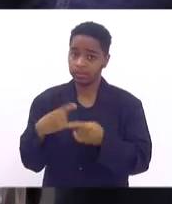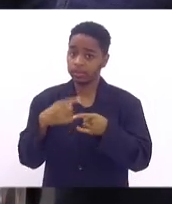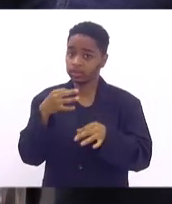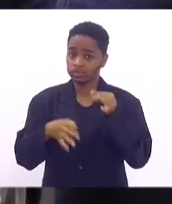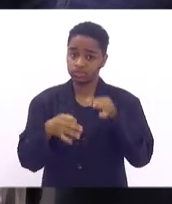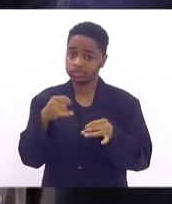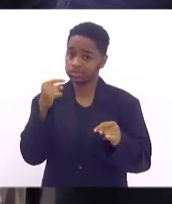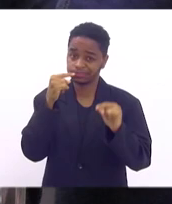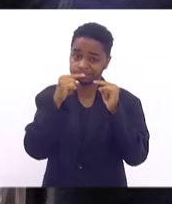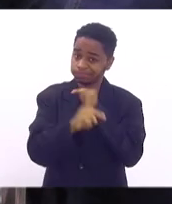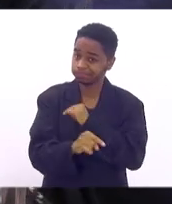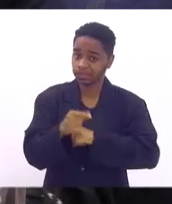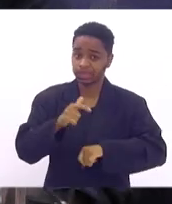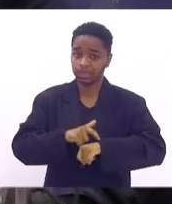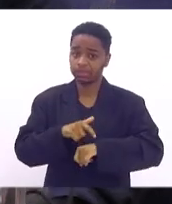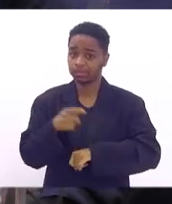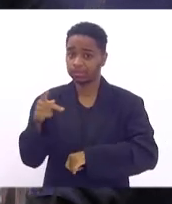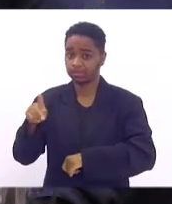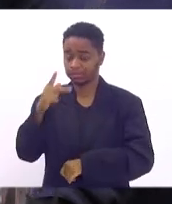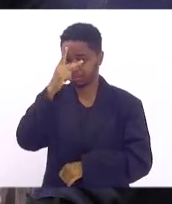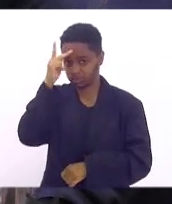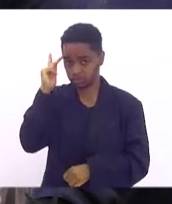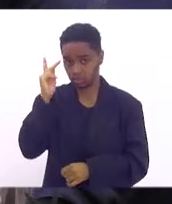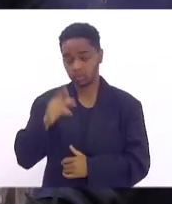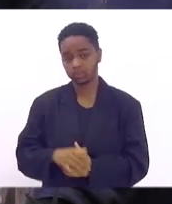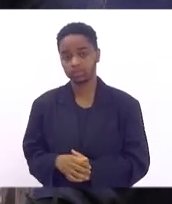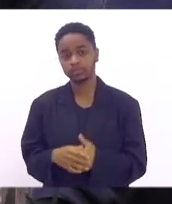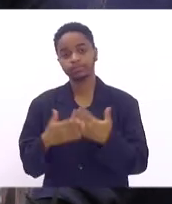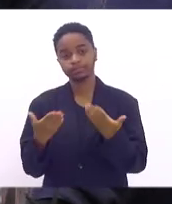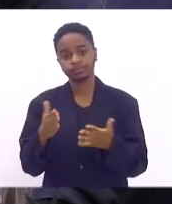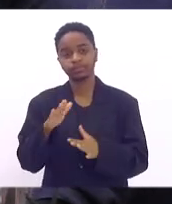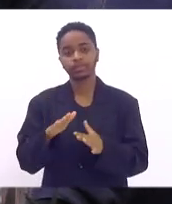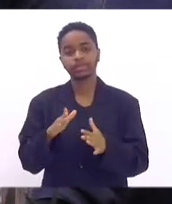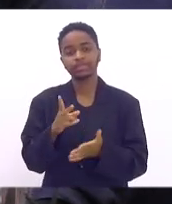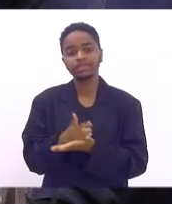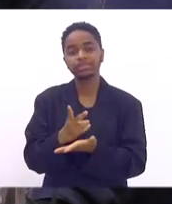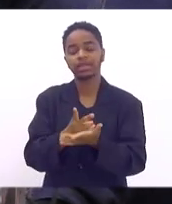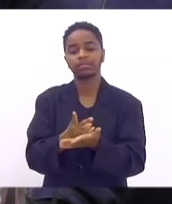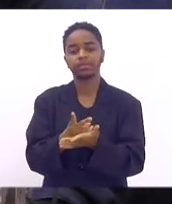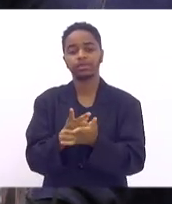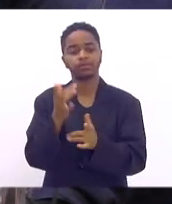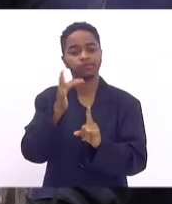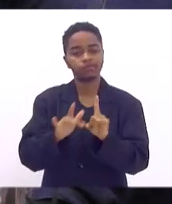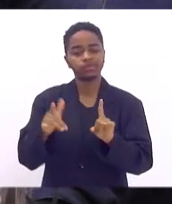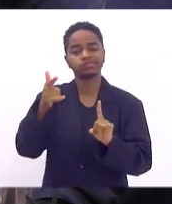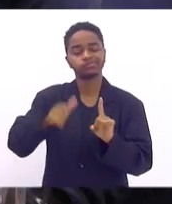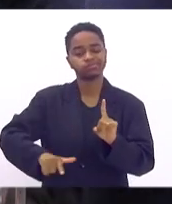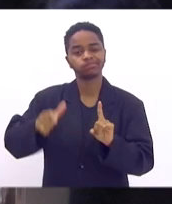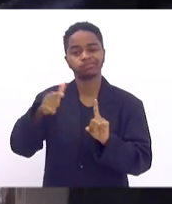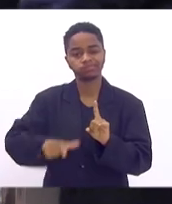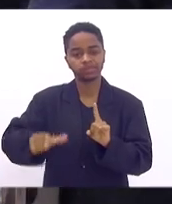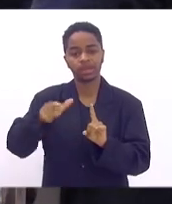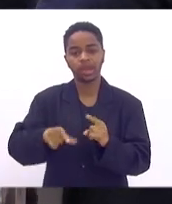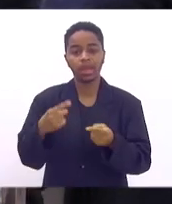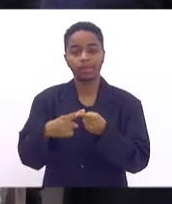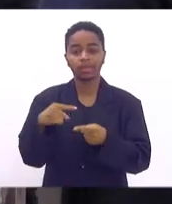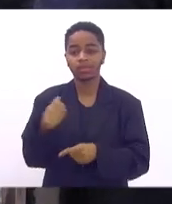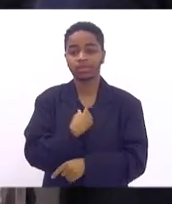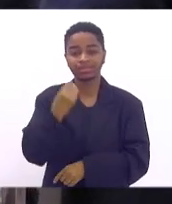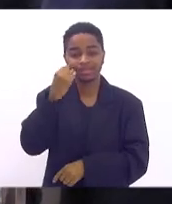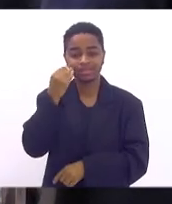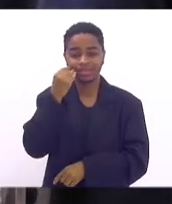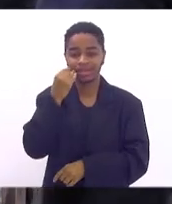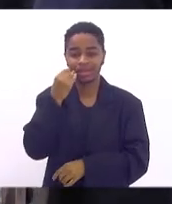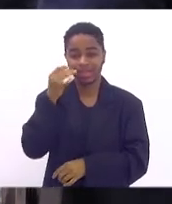corresponde à expectativa daquela pessoa. Então, é sempre um processo muito revitimizante, ainda que a gente trabalhe muito com essa perspectiva de não